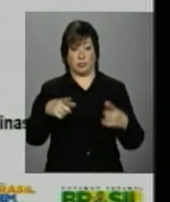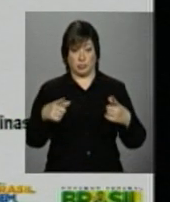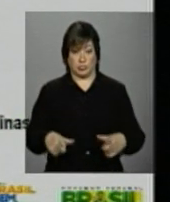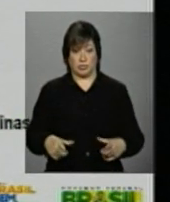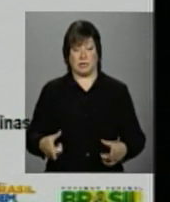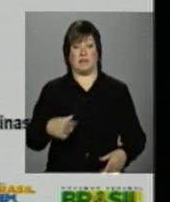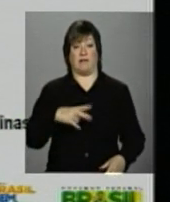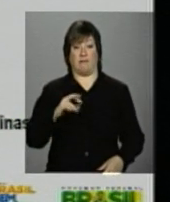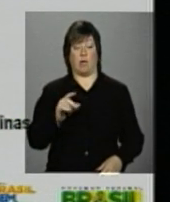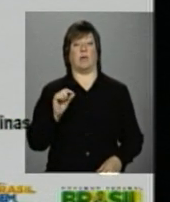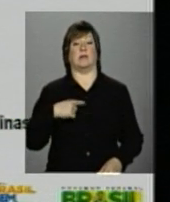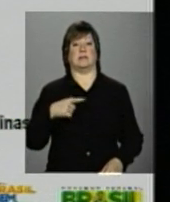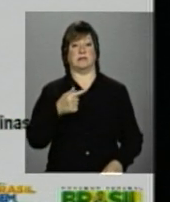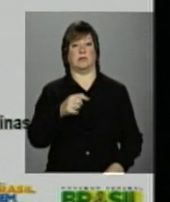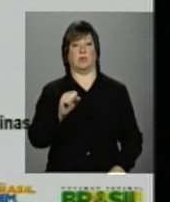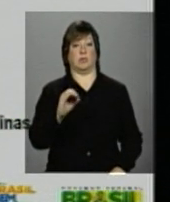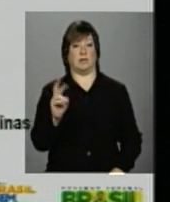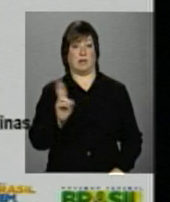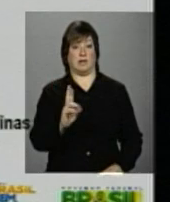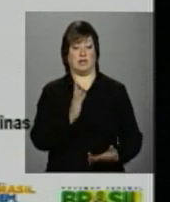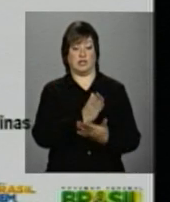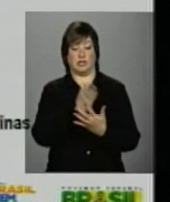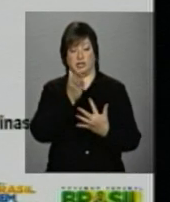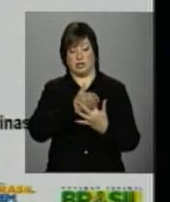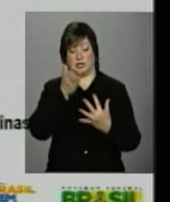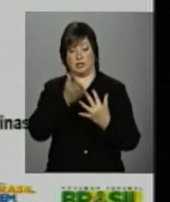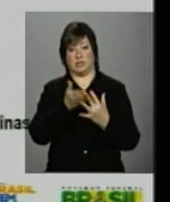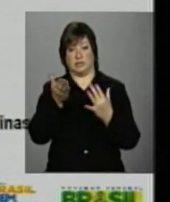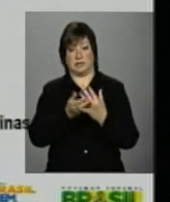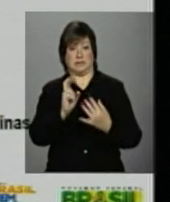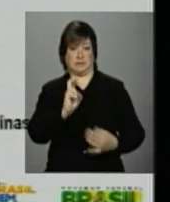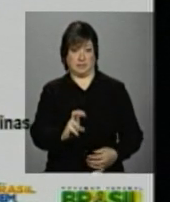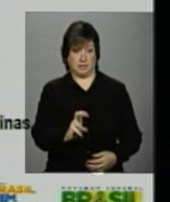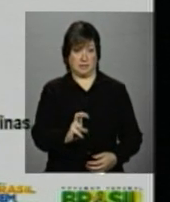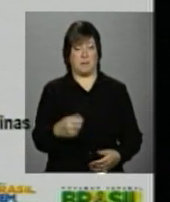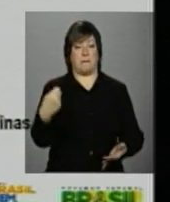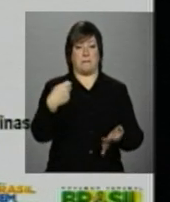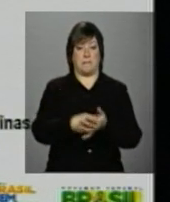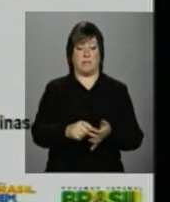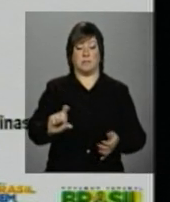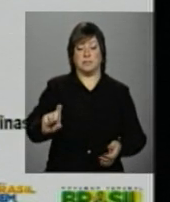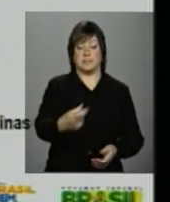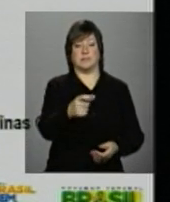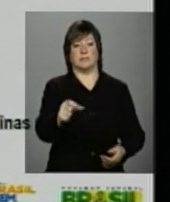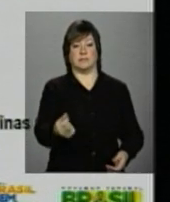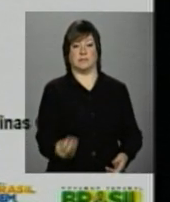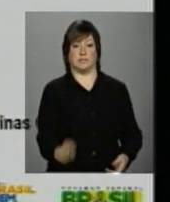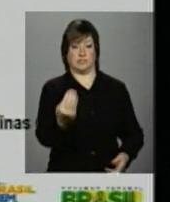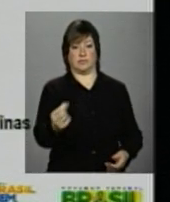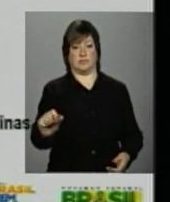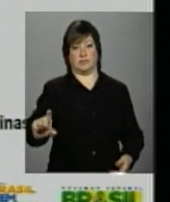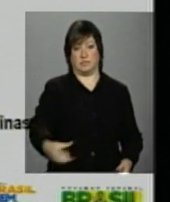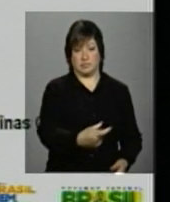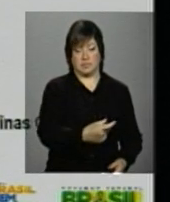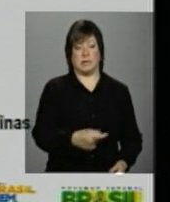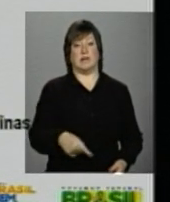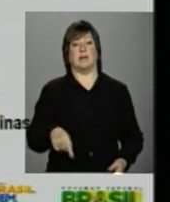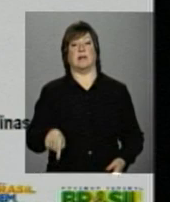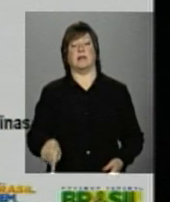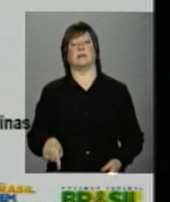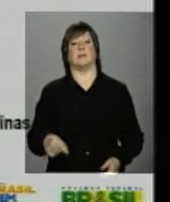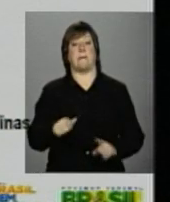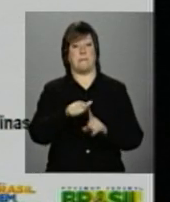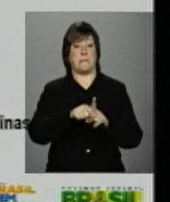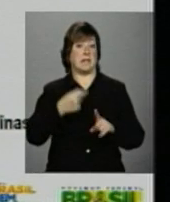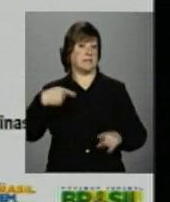valor é R 780 dividido em C parcelas com pagamento eletrônico e Nós já pagamos este mês